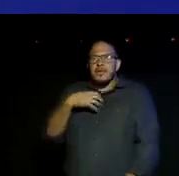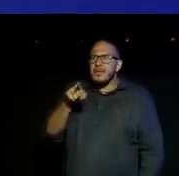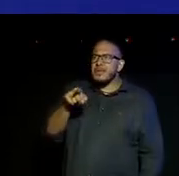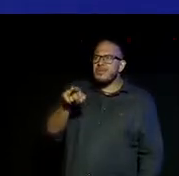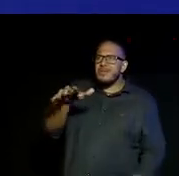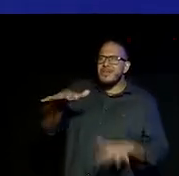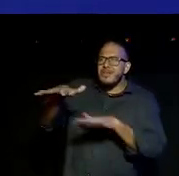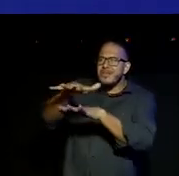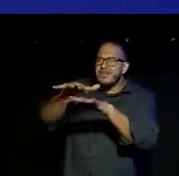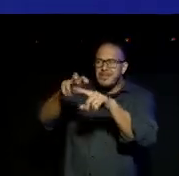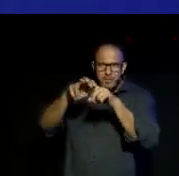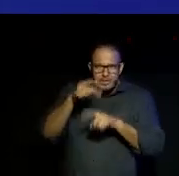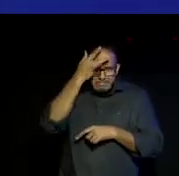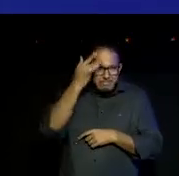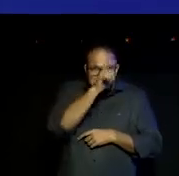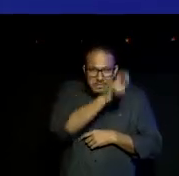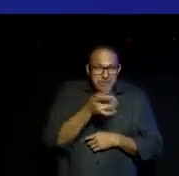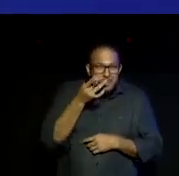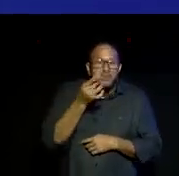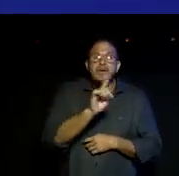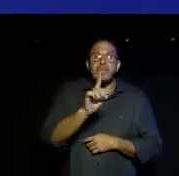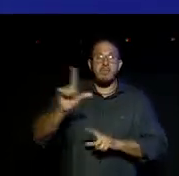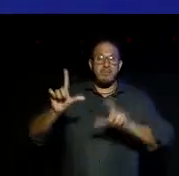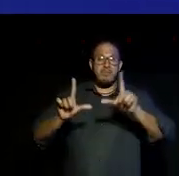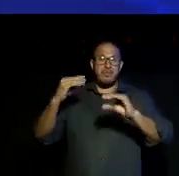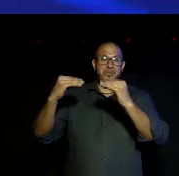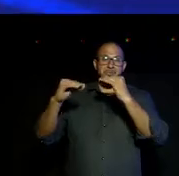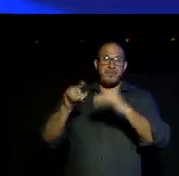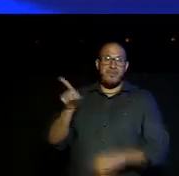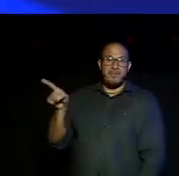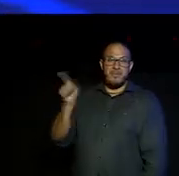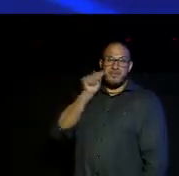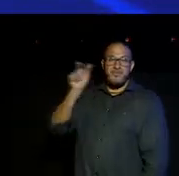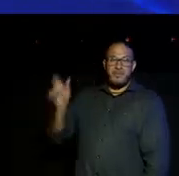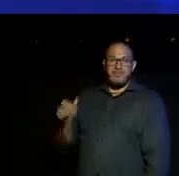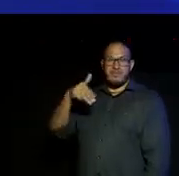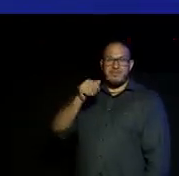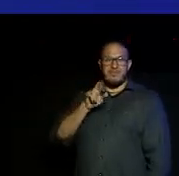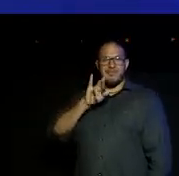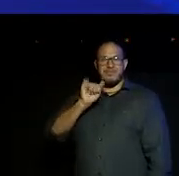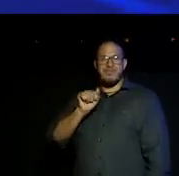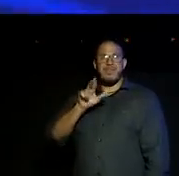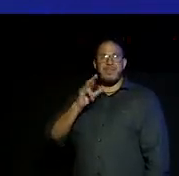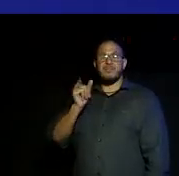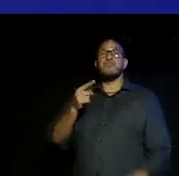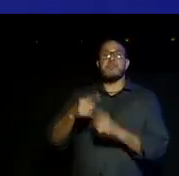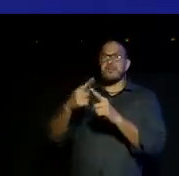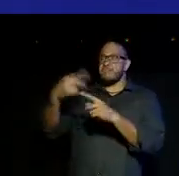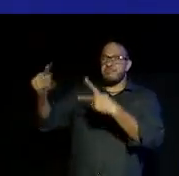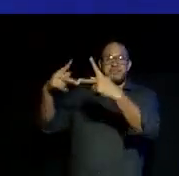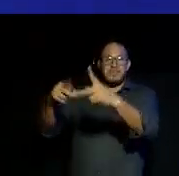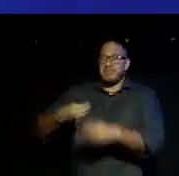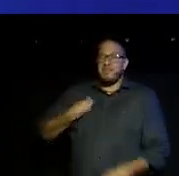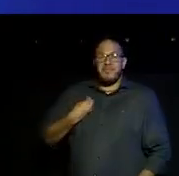né? Estava todo mundo visivelmente comovido pela situação da Maria Lúcia. Por quê? Porque suas vidas são insípidas,